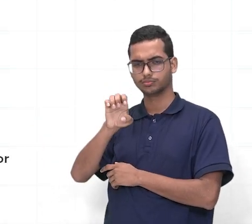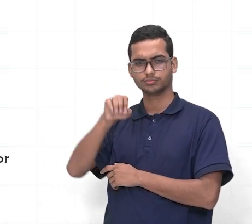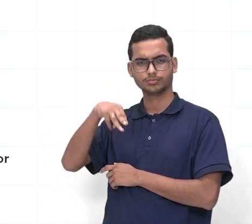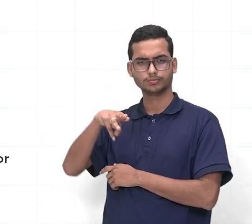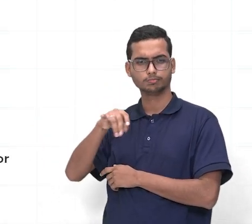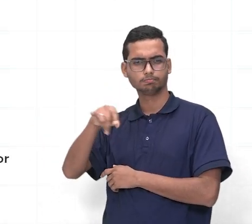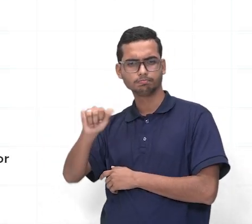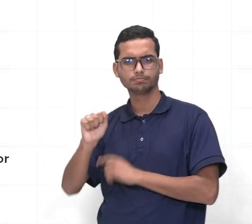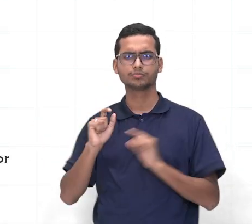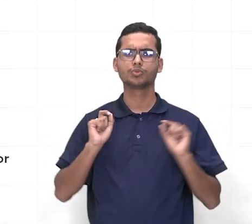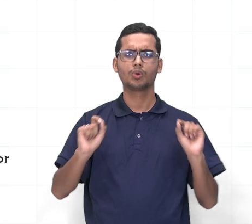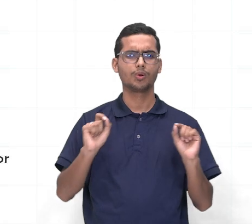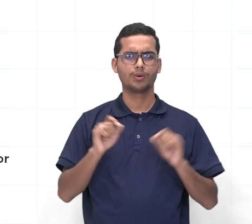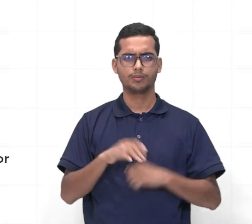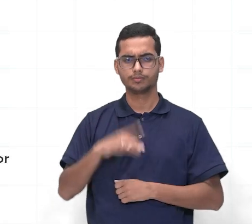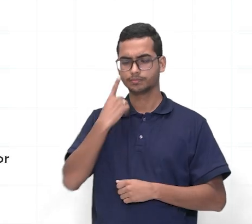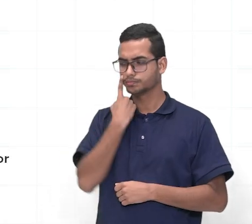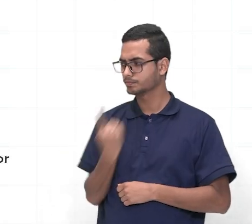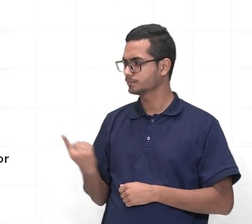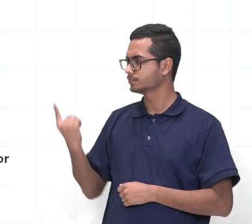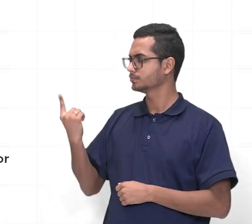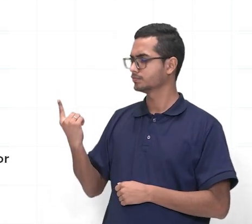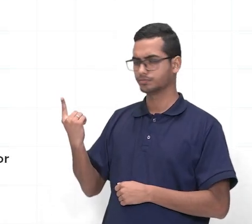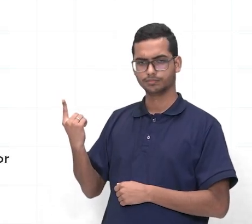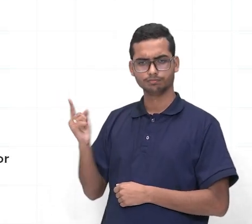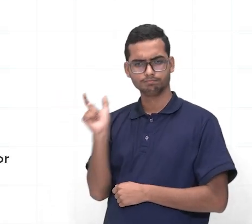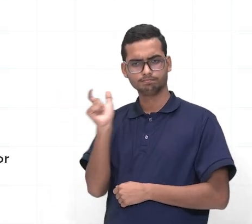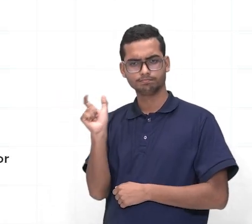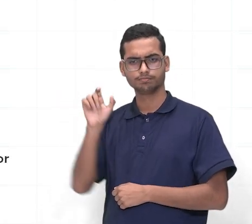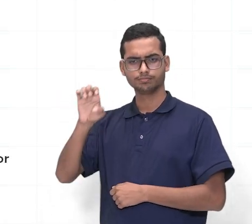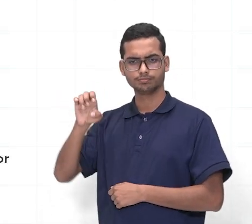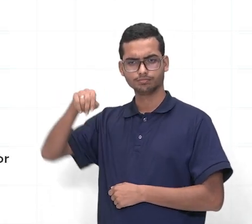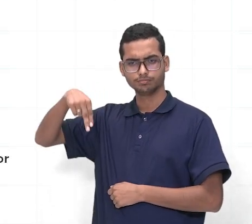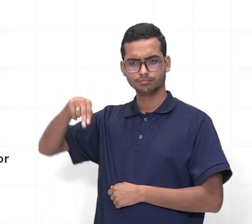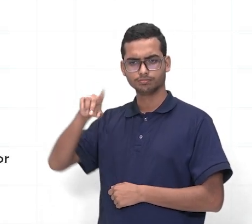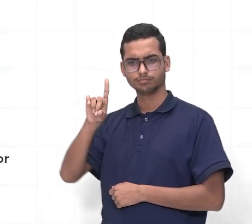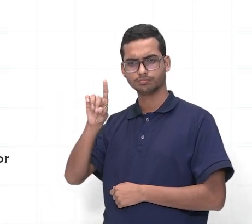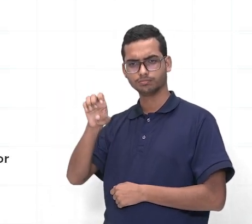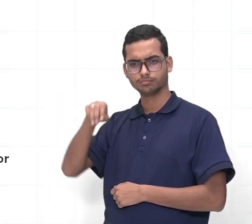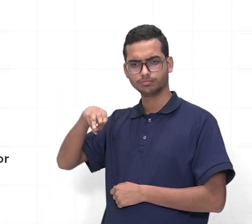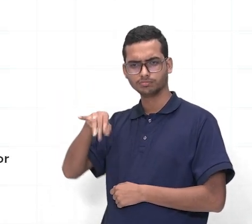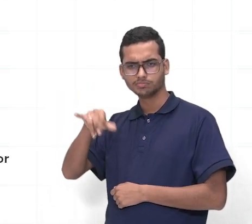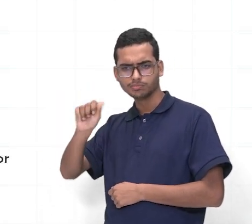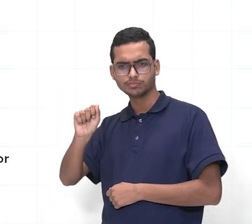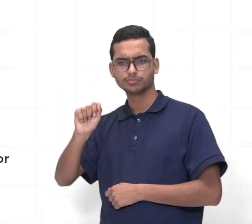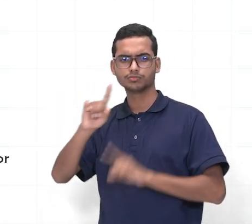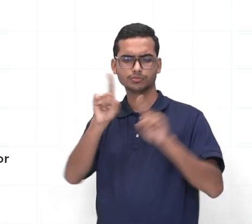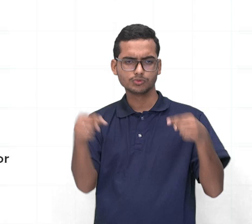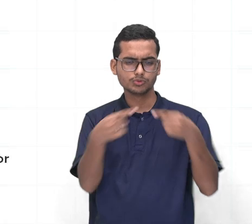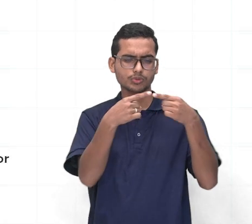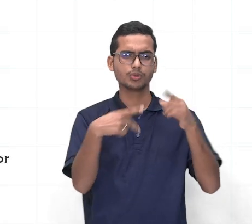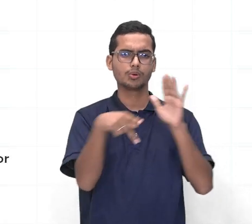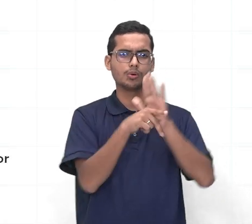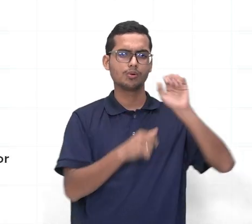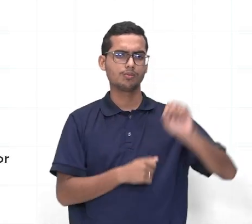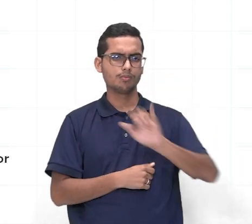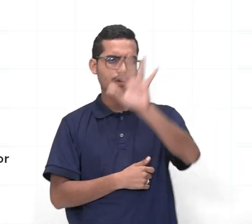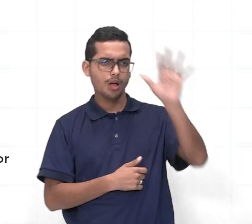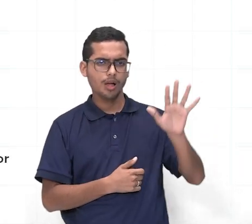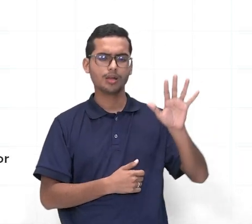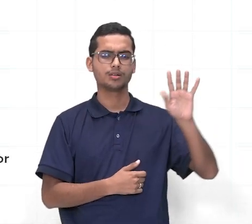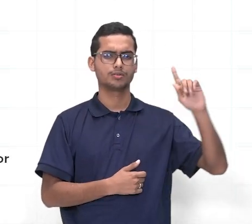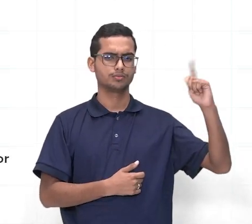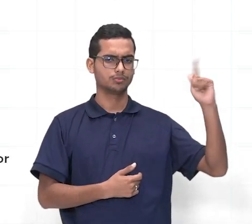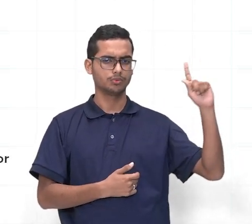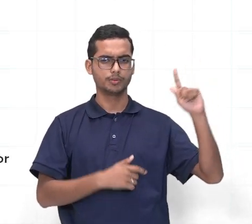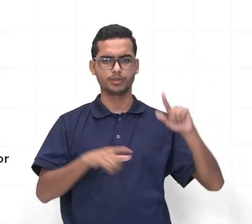Endemia, nós estamos sempre falando que está associada ao quê? A uma área geográfica. Então, observem,